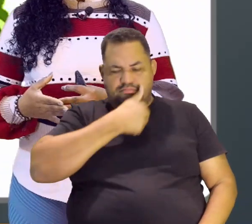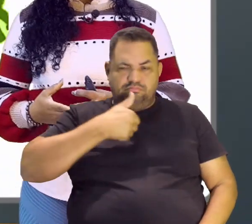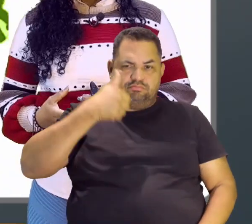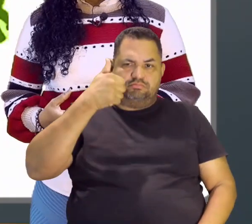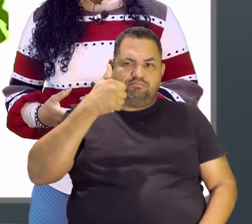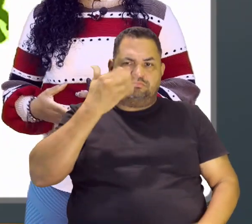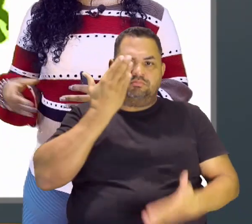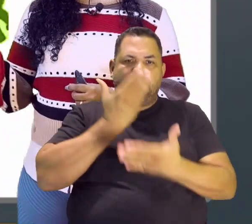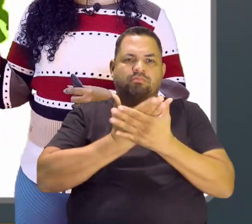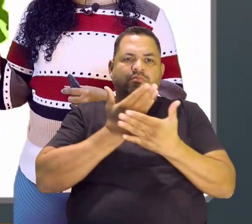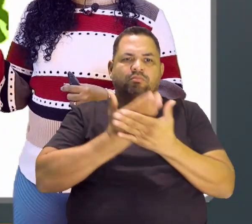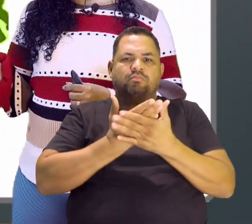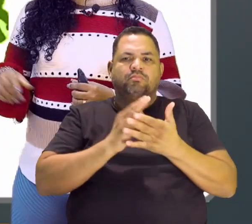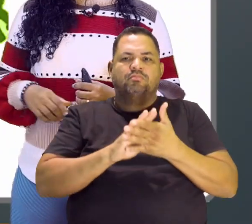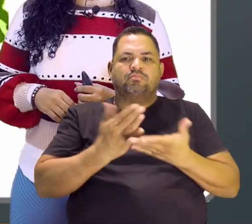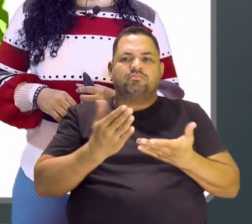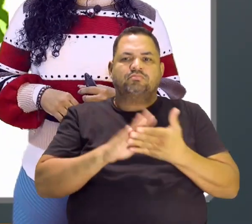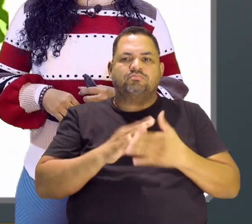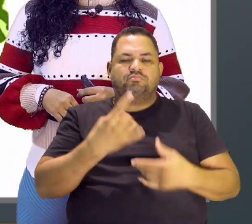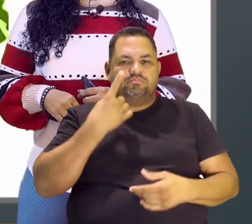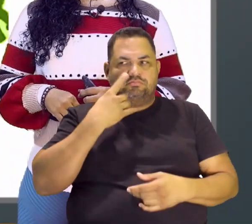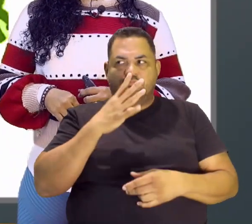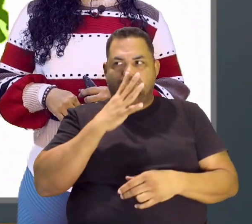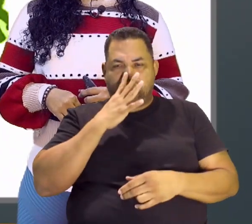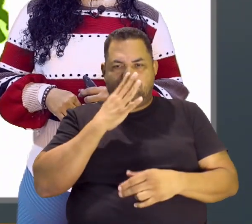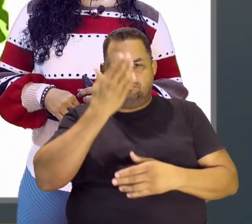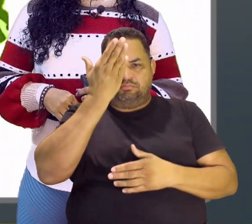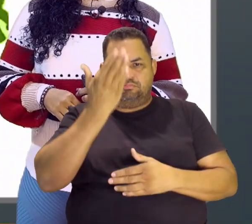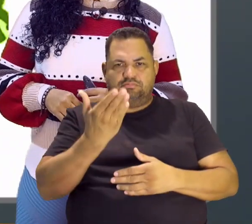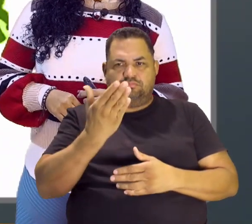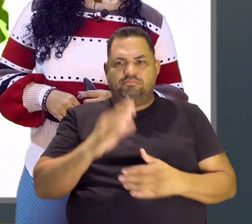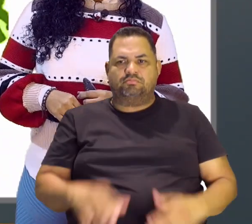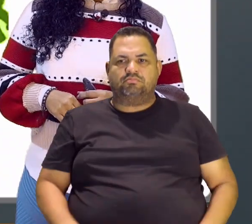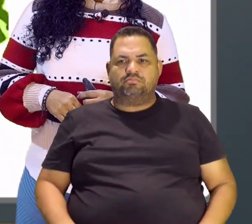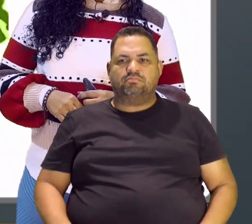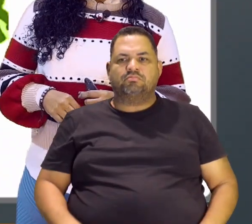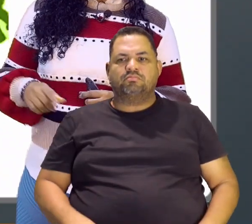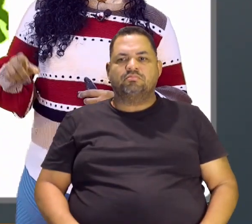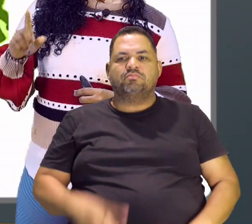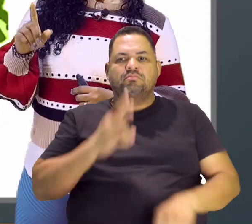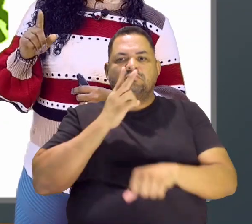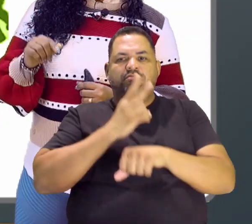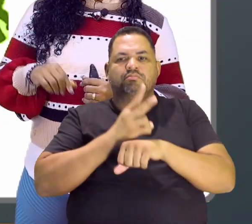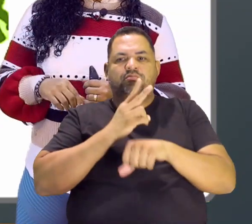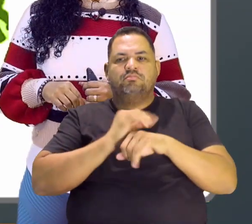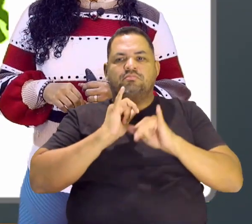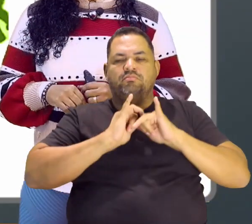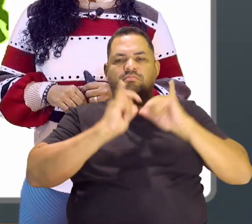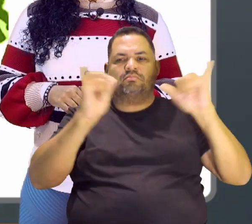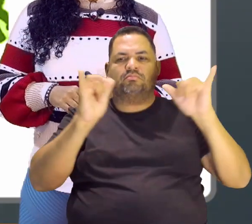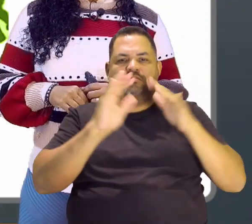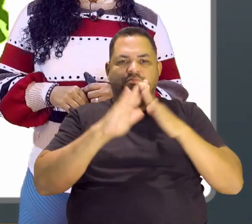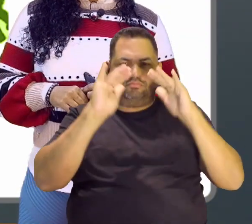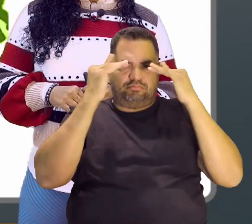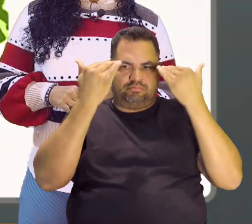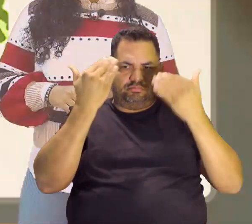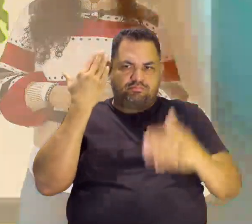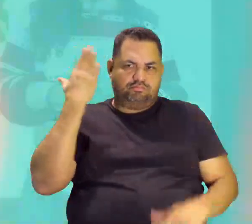dessa aula, para você assistir comigo aqui essa matéria jornalística. Então, fica atento aí, olha